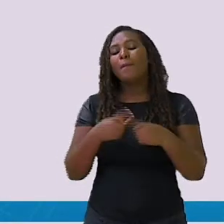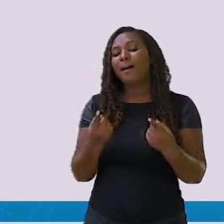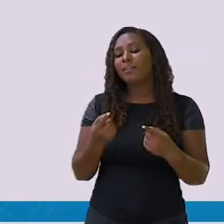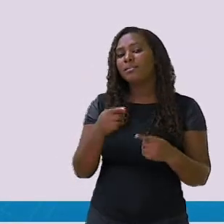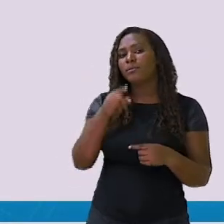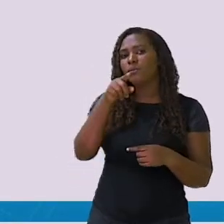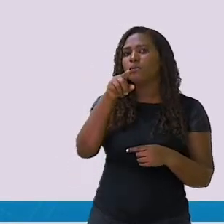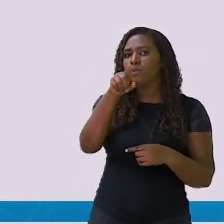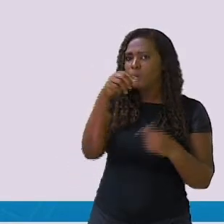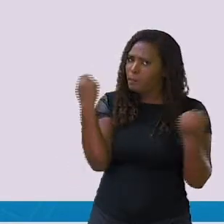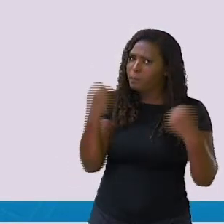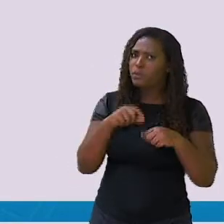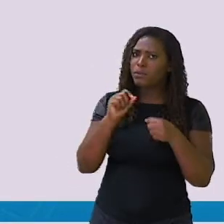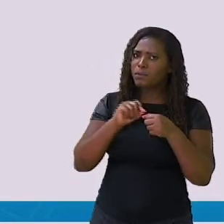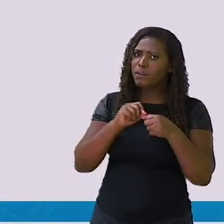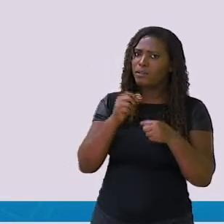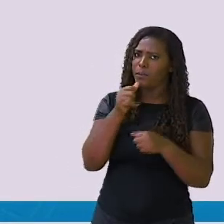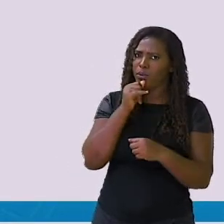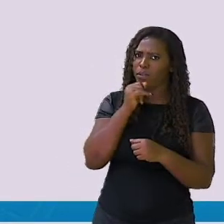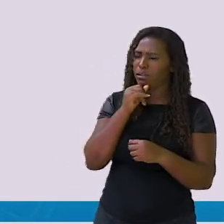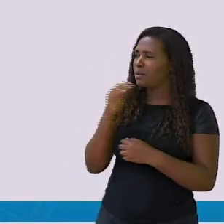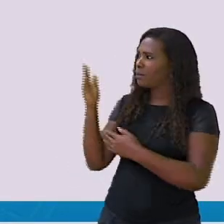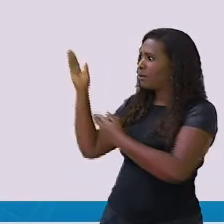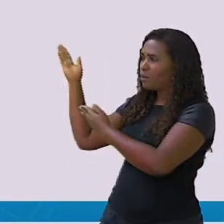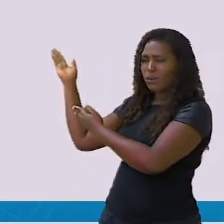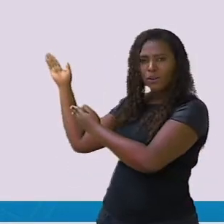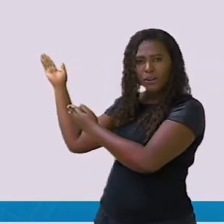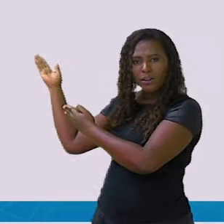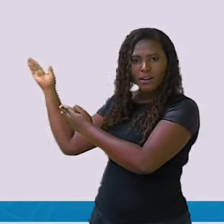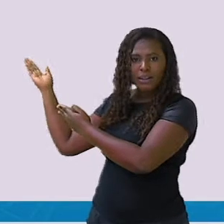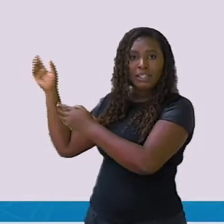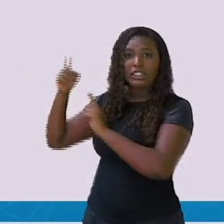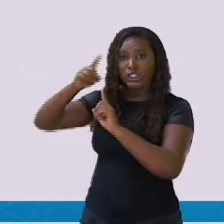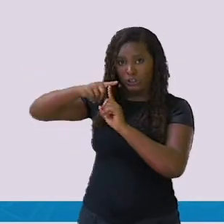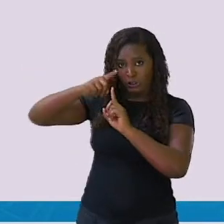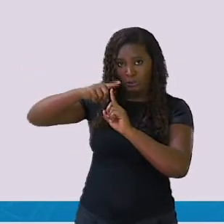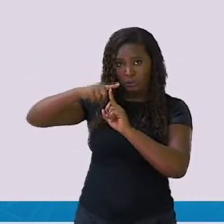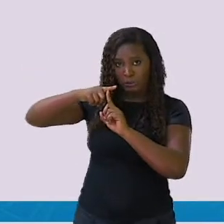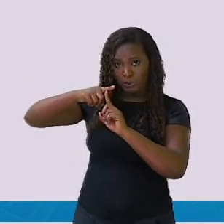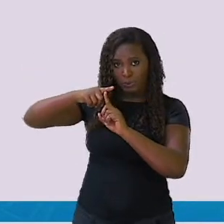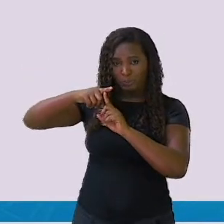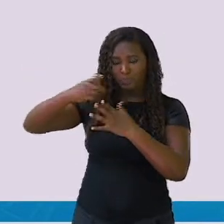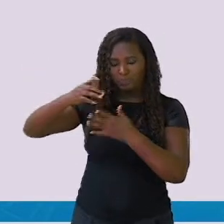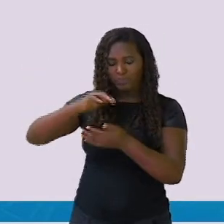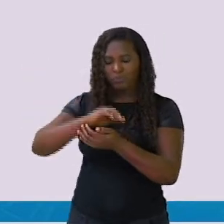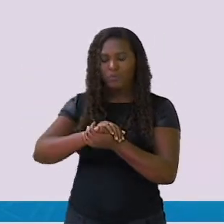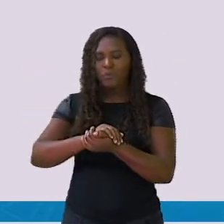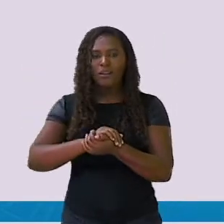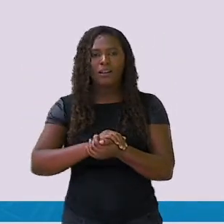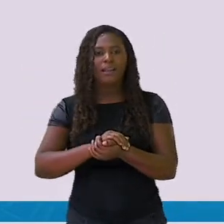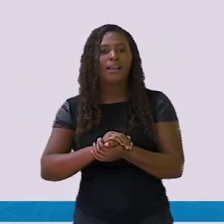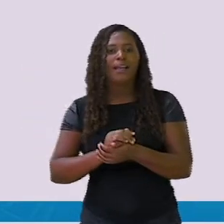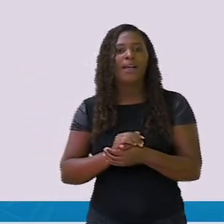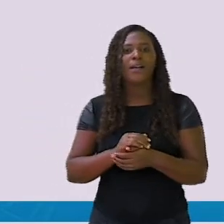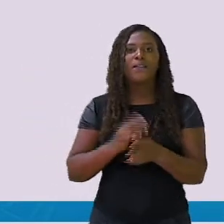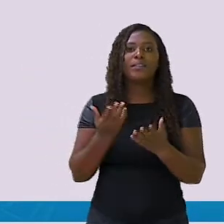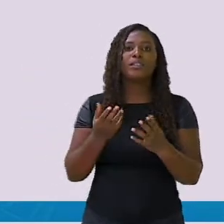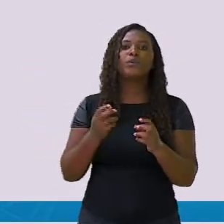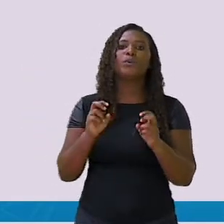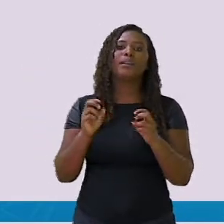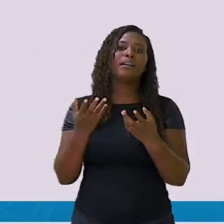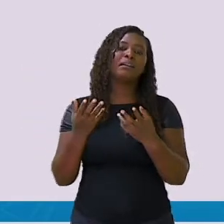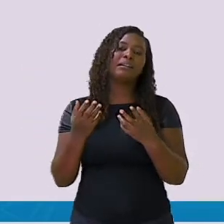fazer. Olha aí, esse é um mapa mental falando de transportes, tá? Então, olha só, a gente já falou em uma aula de geografia sobre meios